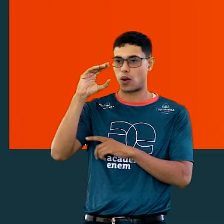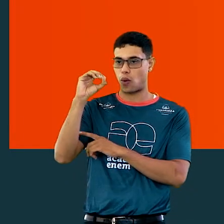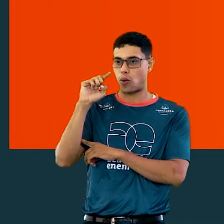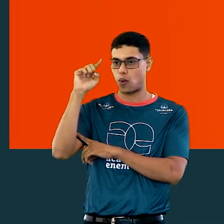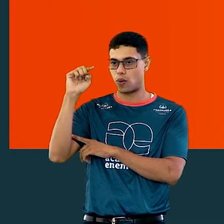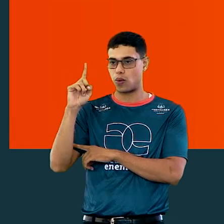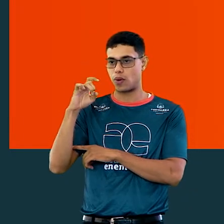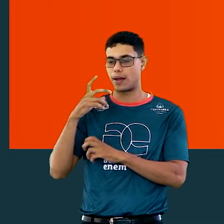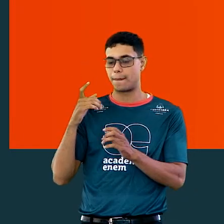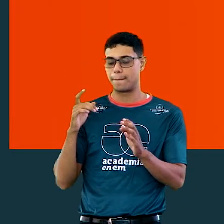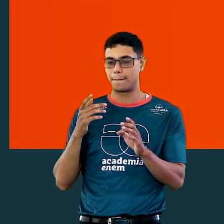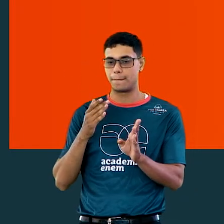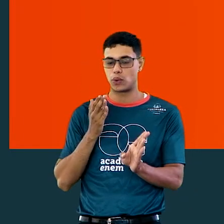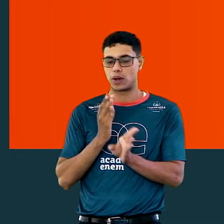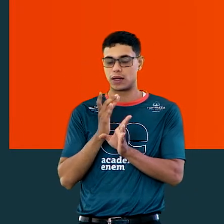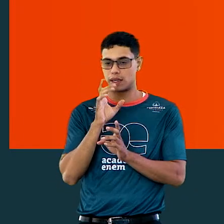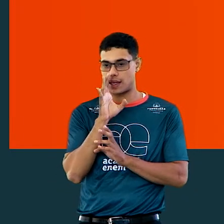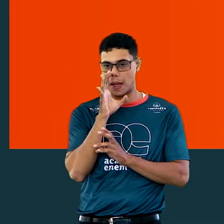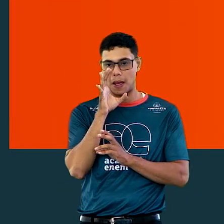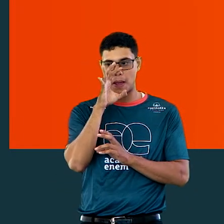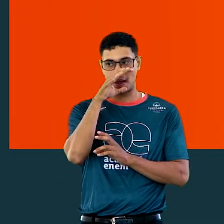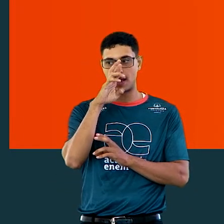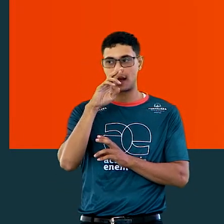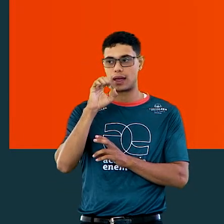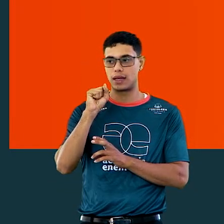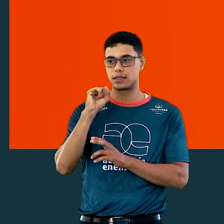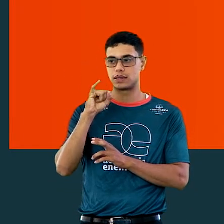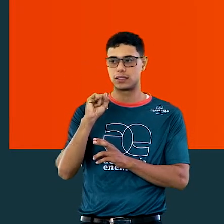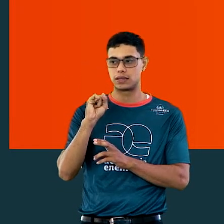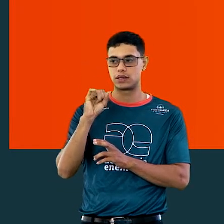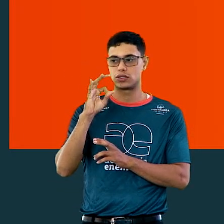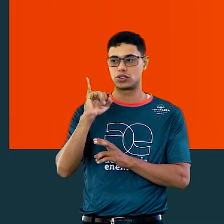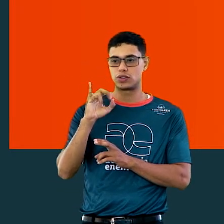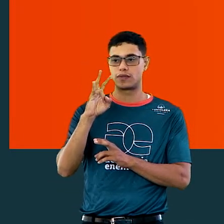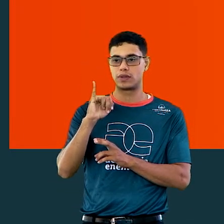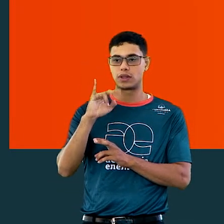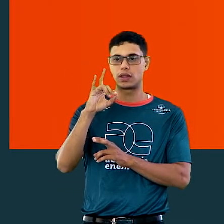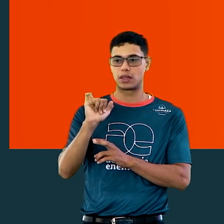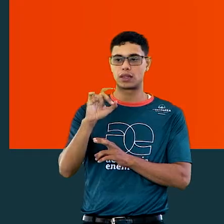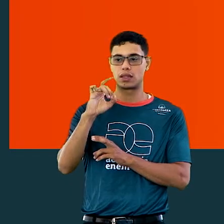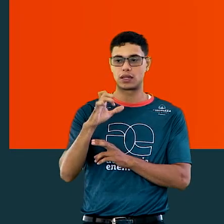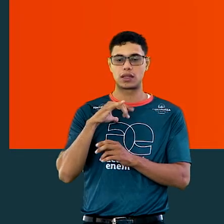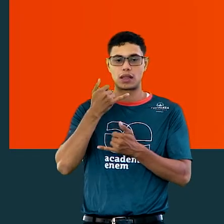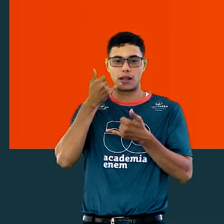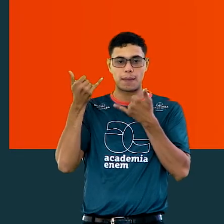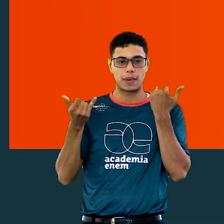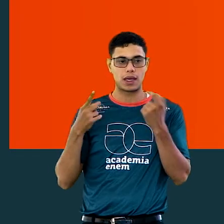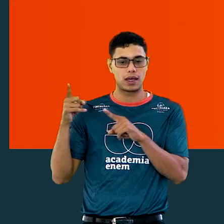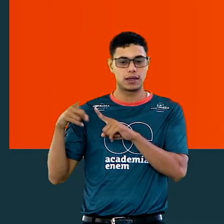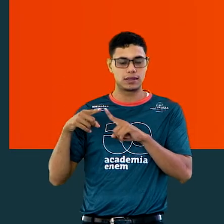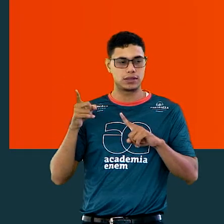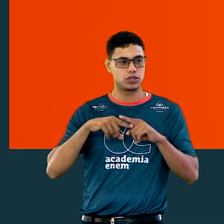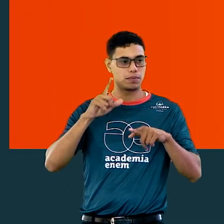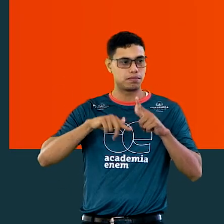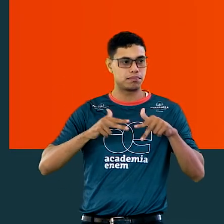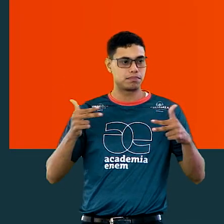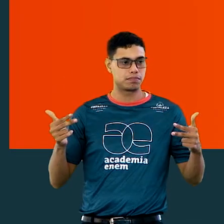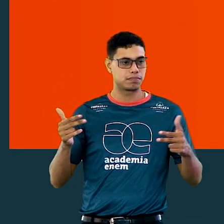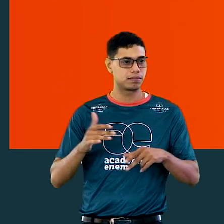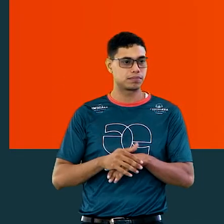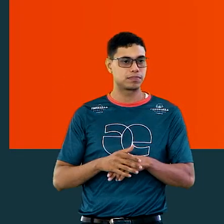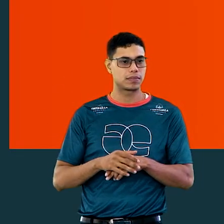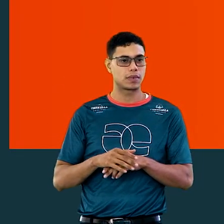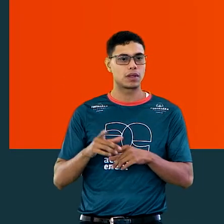resistividade do material. Depende do material em questão. Top? Top, galera?